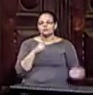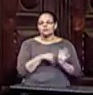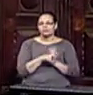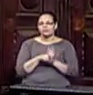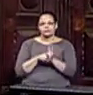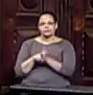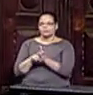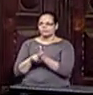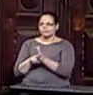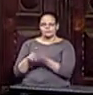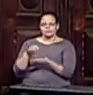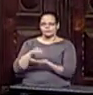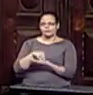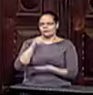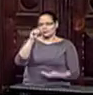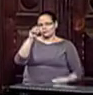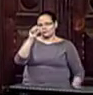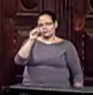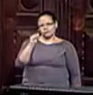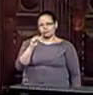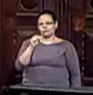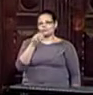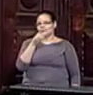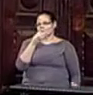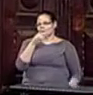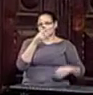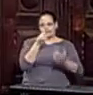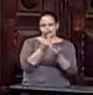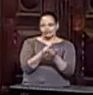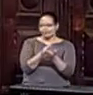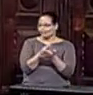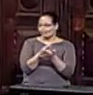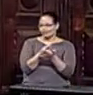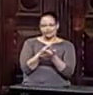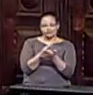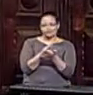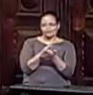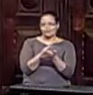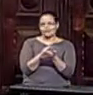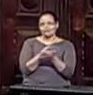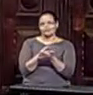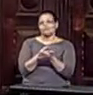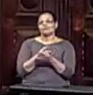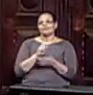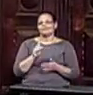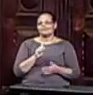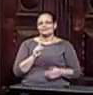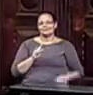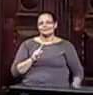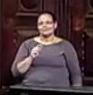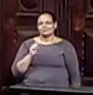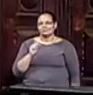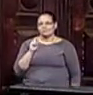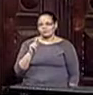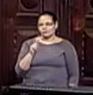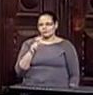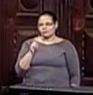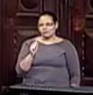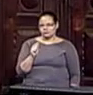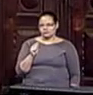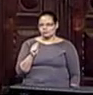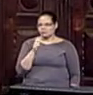sociais, compra de medicamentos e nem tampouco a implantação das UPAs.